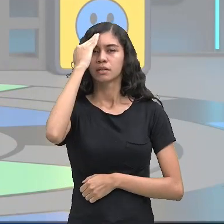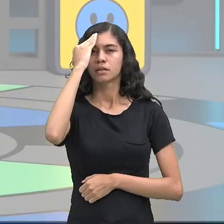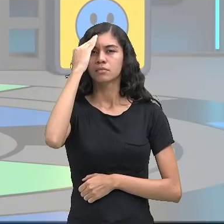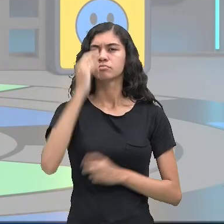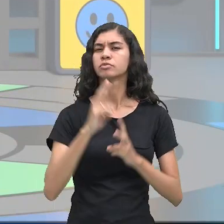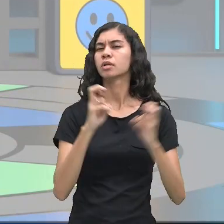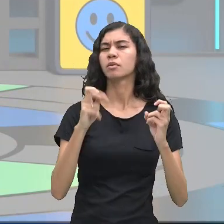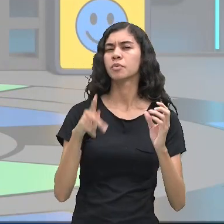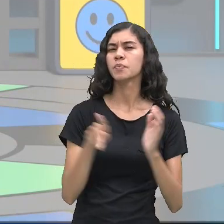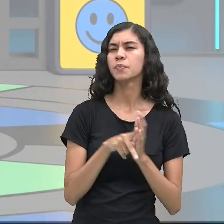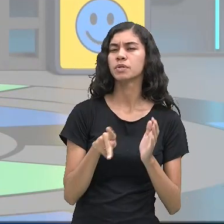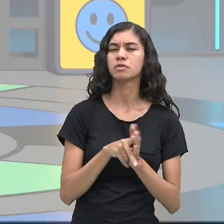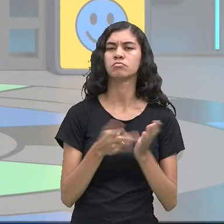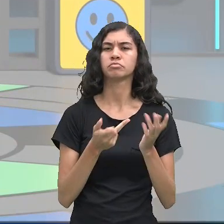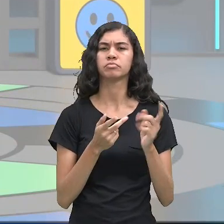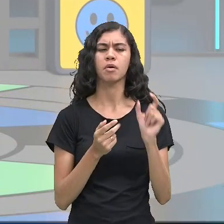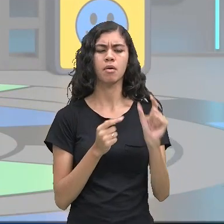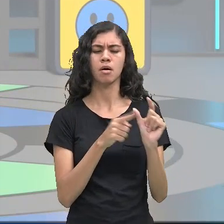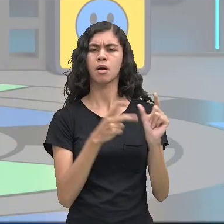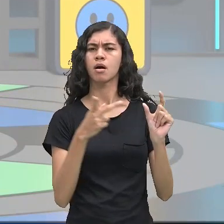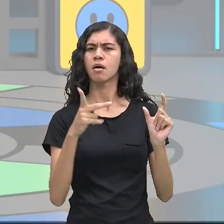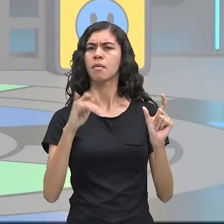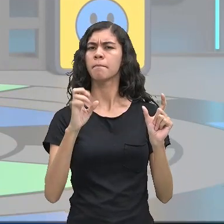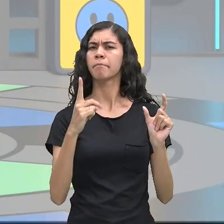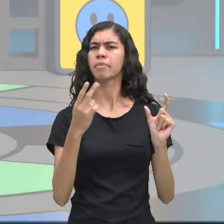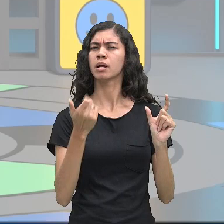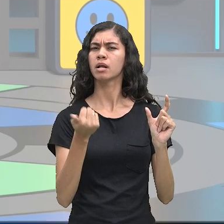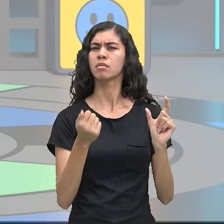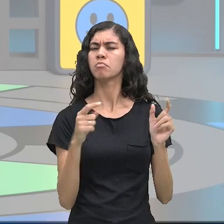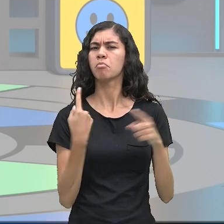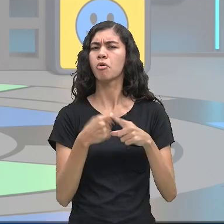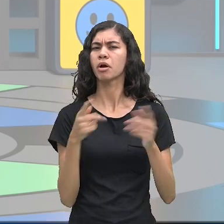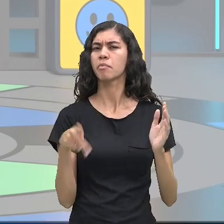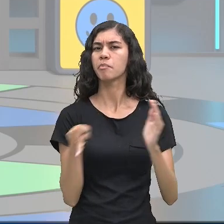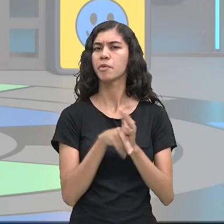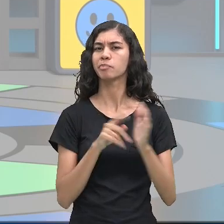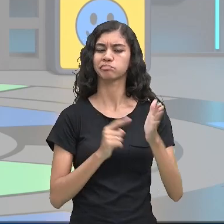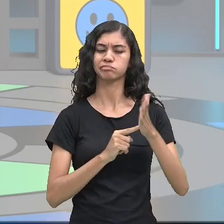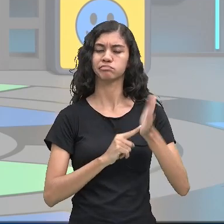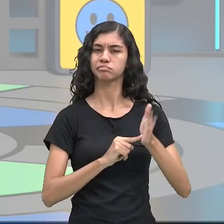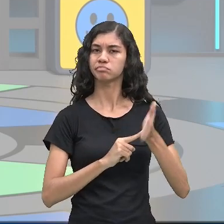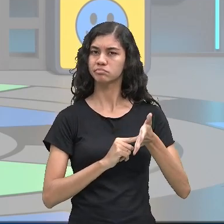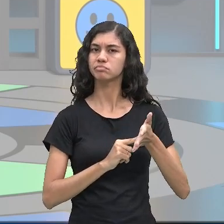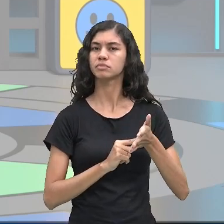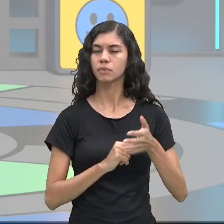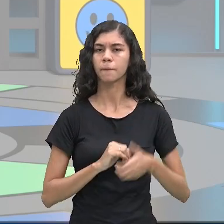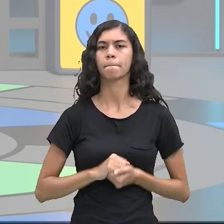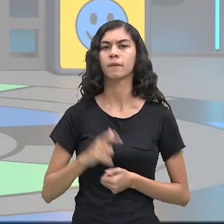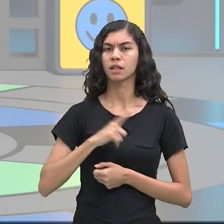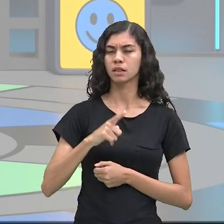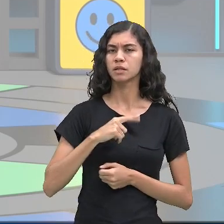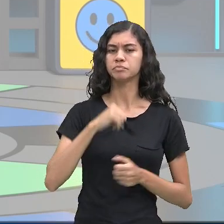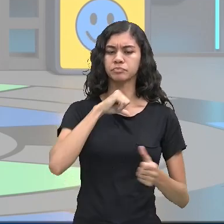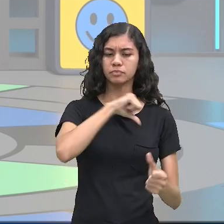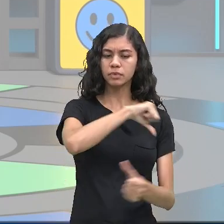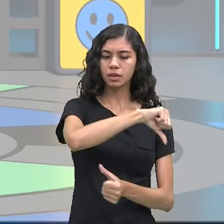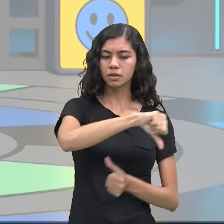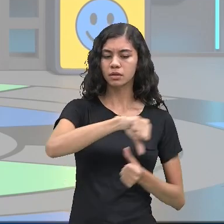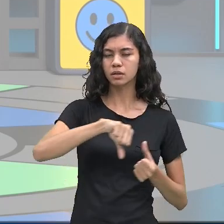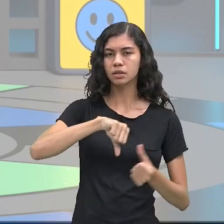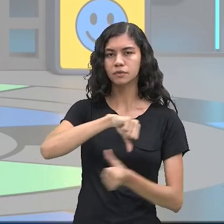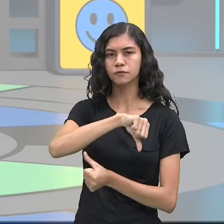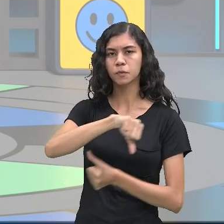do porquê que a pilha é considerada um gerador elétrico, não é? Veja, houve a transformação de energia química